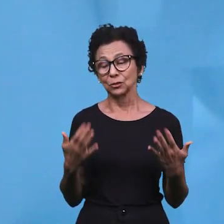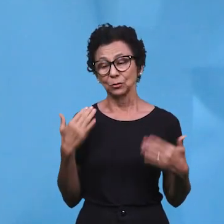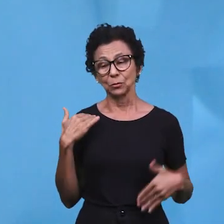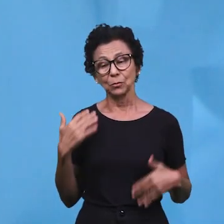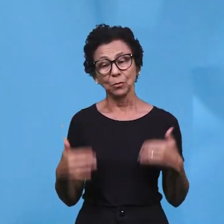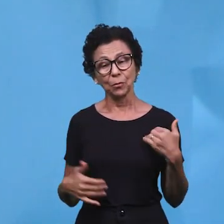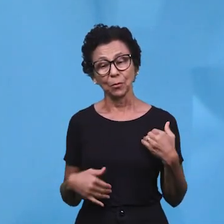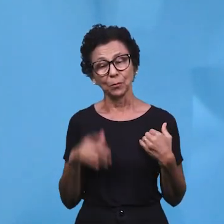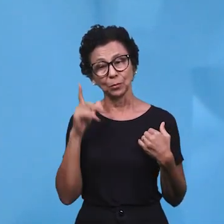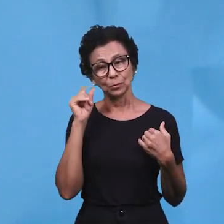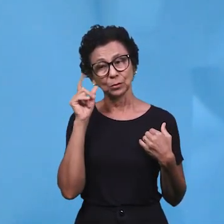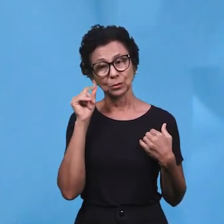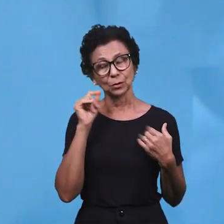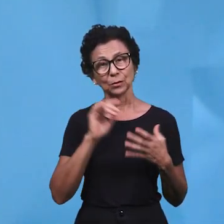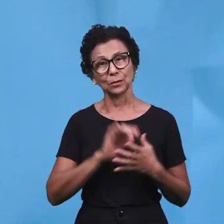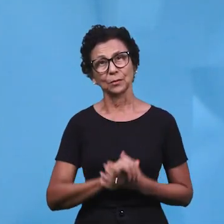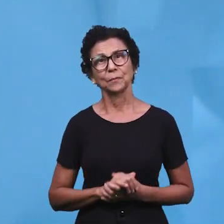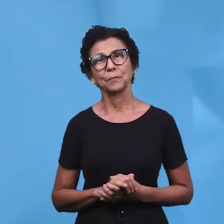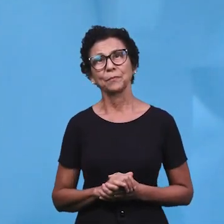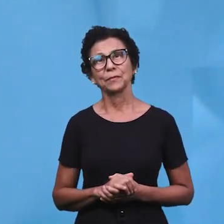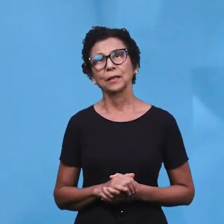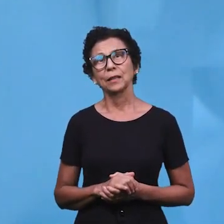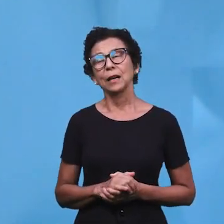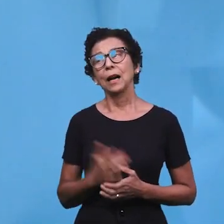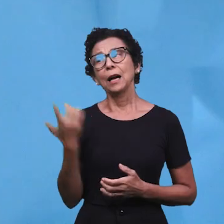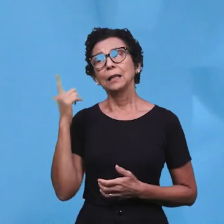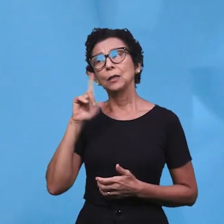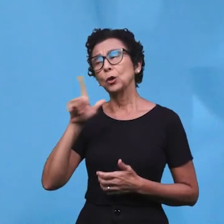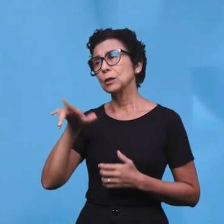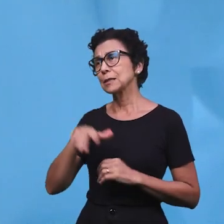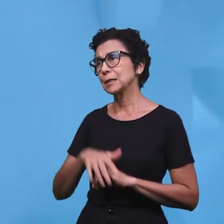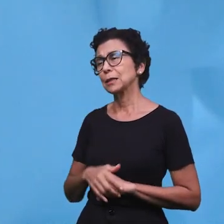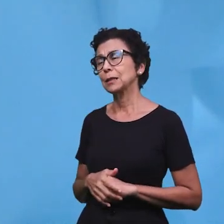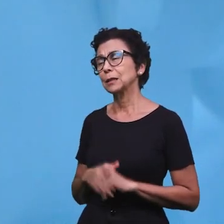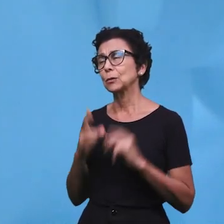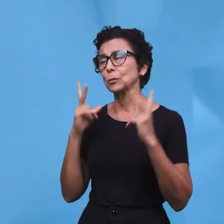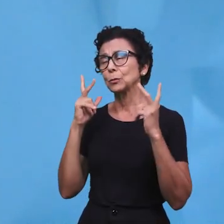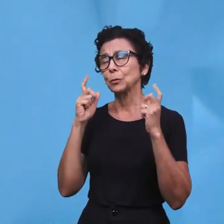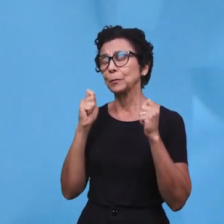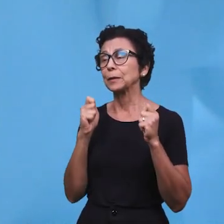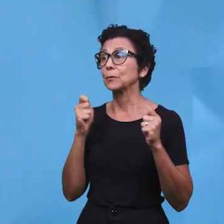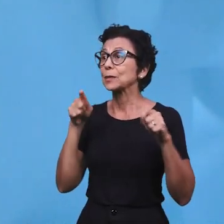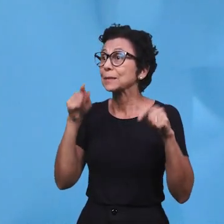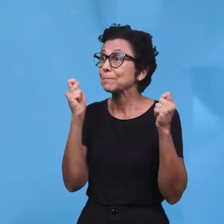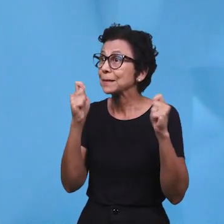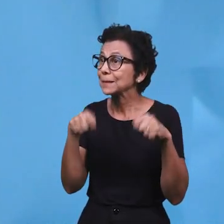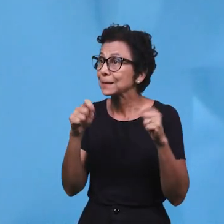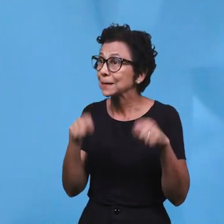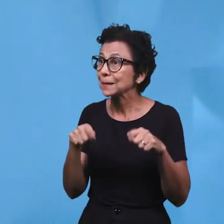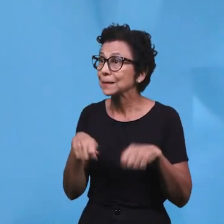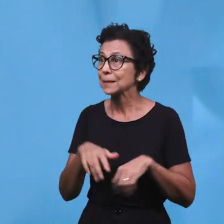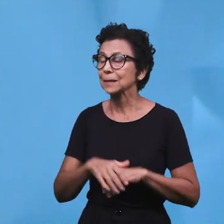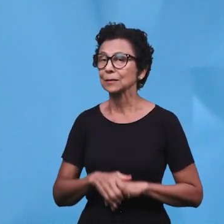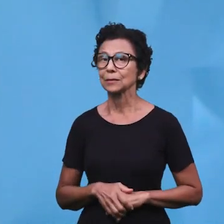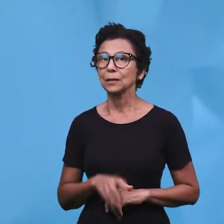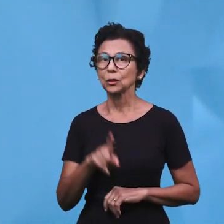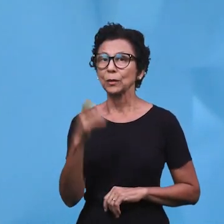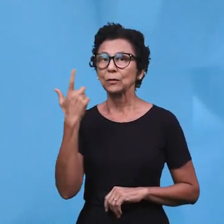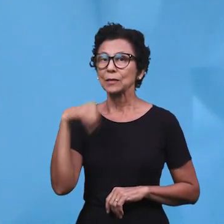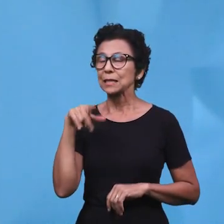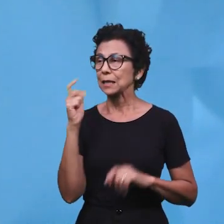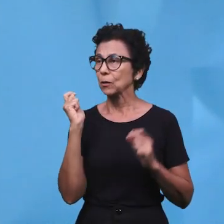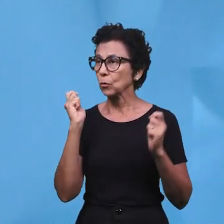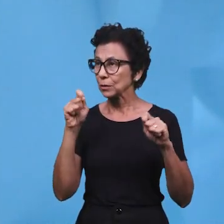do nosso corpo. Então, nós não podemos simplesmente falar, não consigo dormir. Na verdade, você precisa dormir, né? E isso faz parte